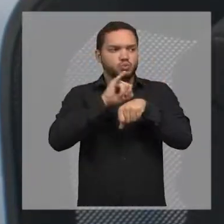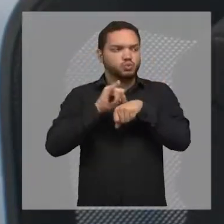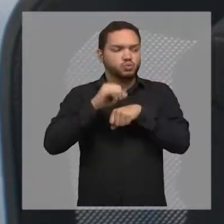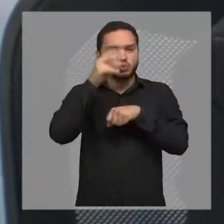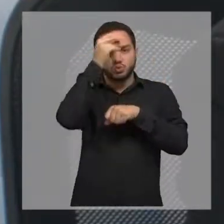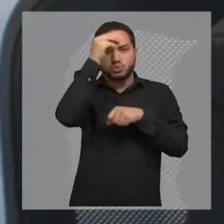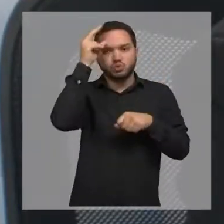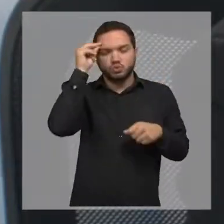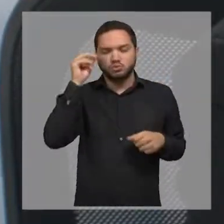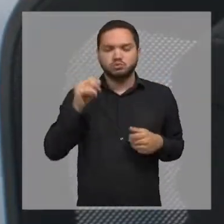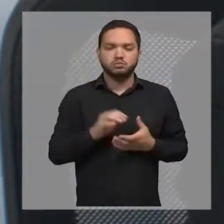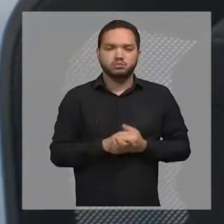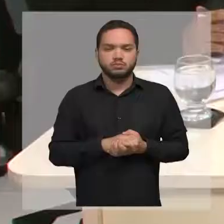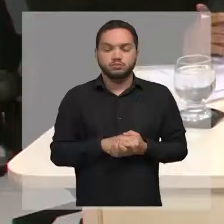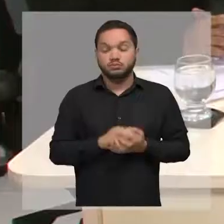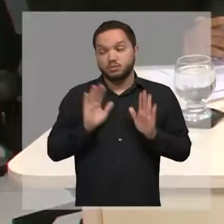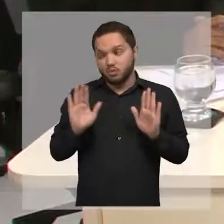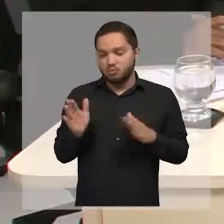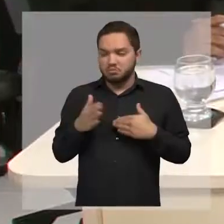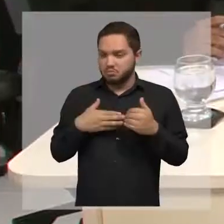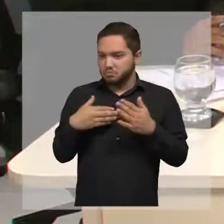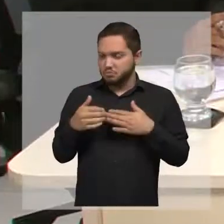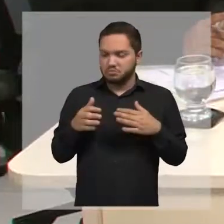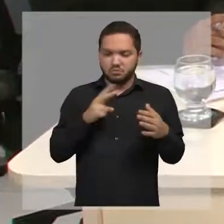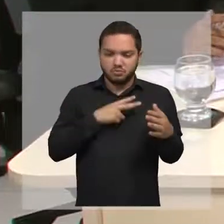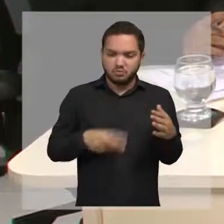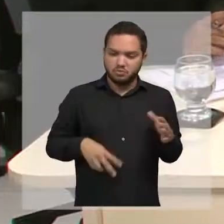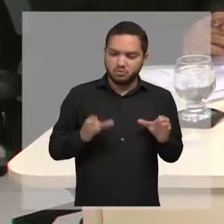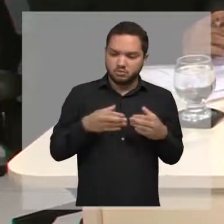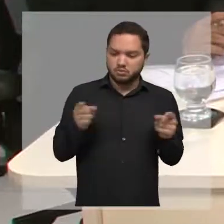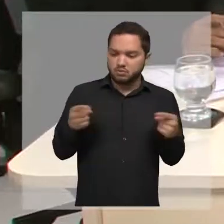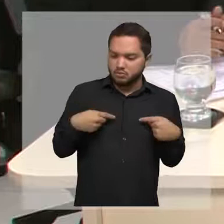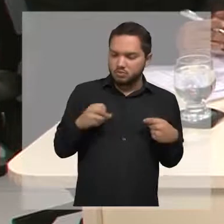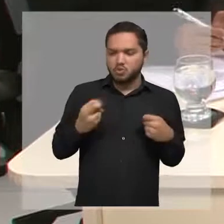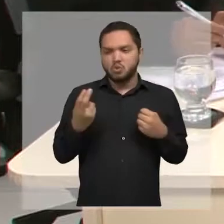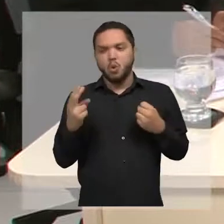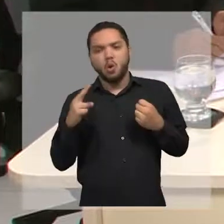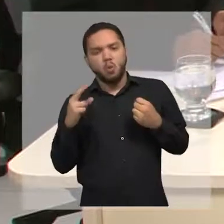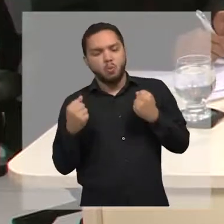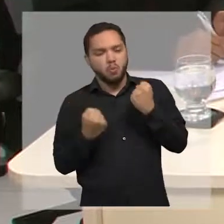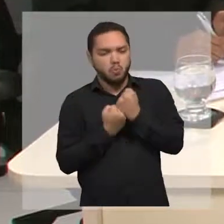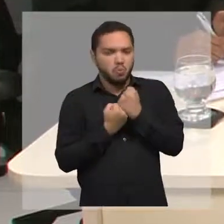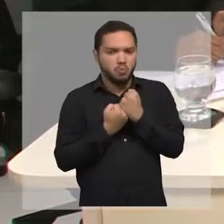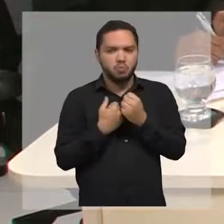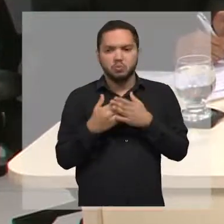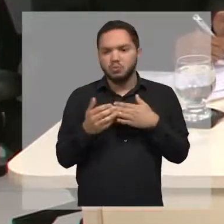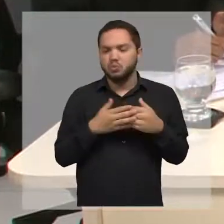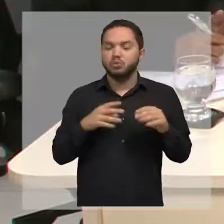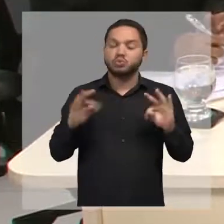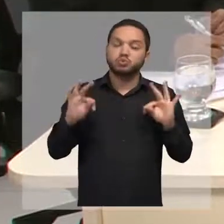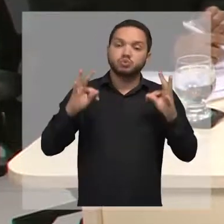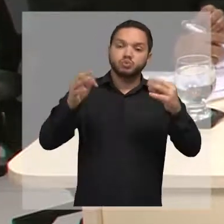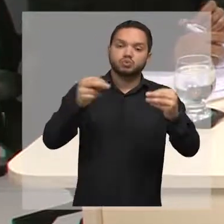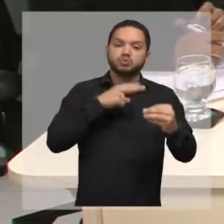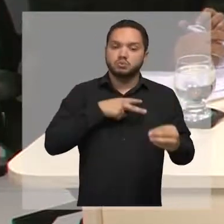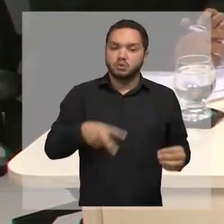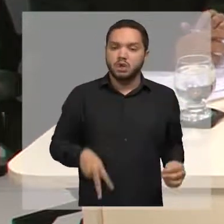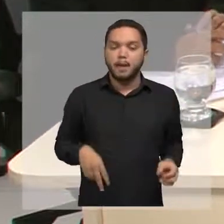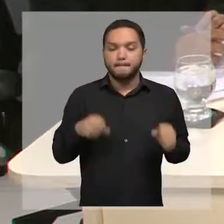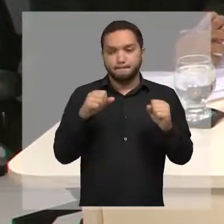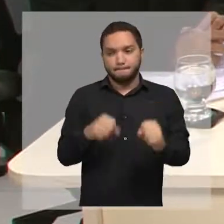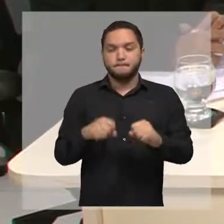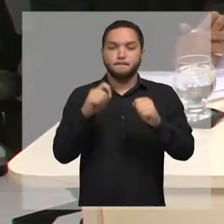os municípios brasileiros. Independente de vereador ser de oposição ou de situação, todos os parlamentares eles têm